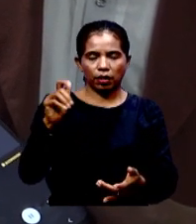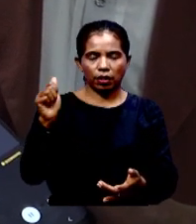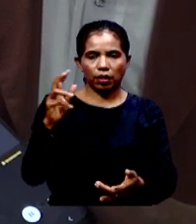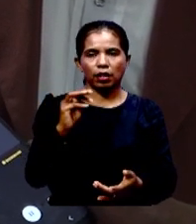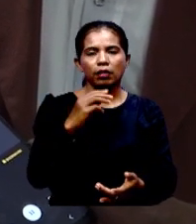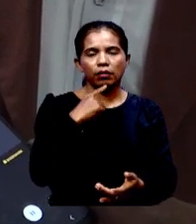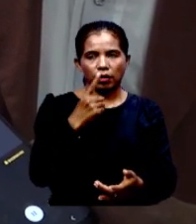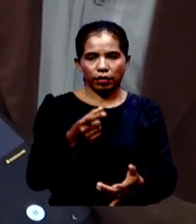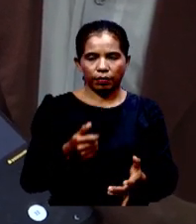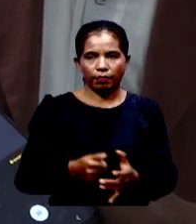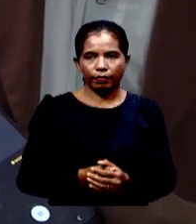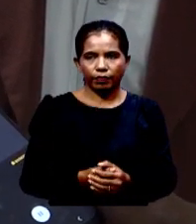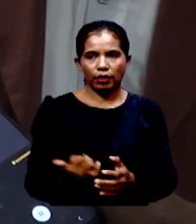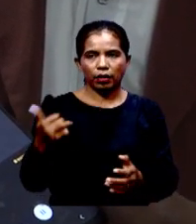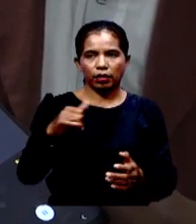kata